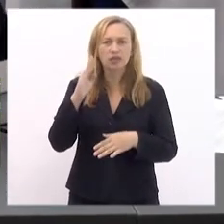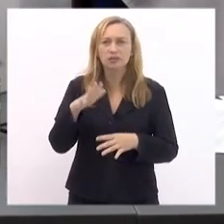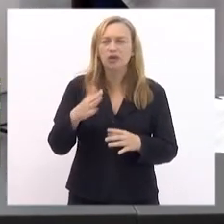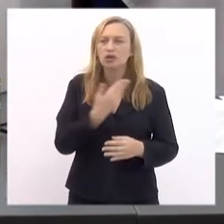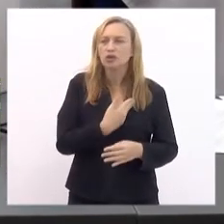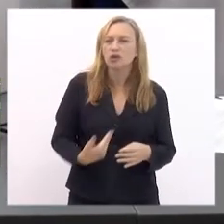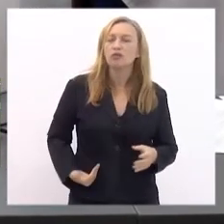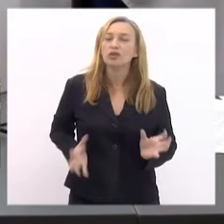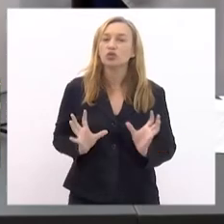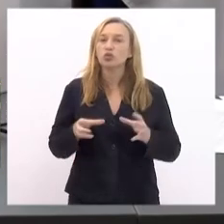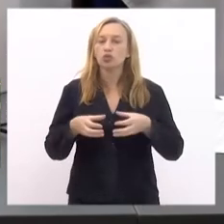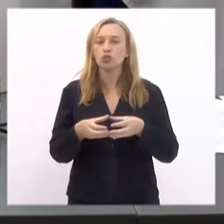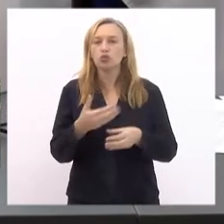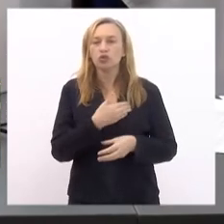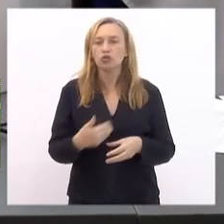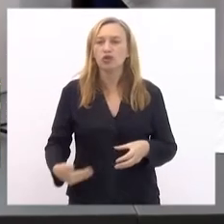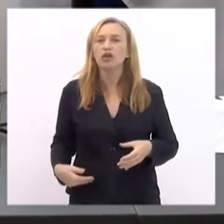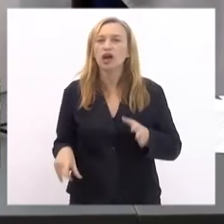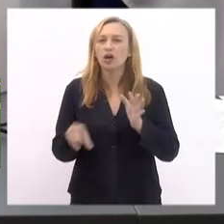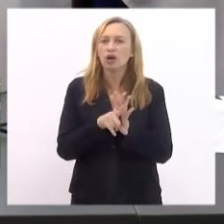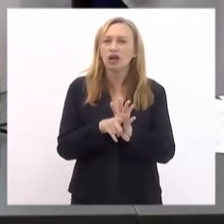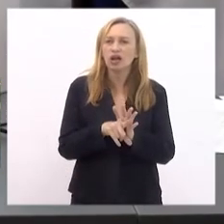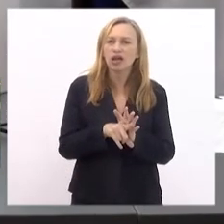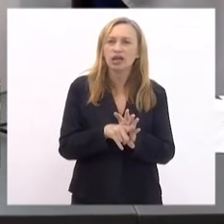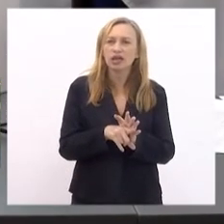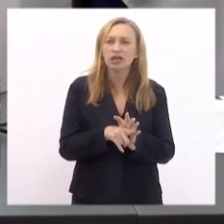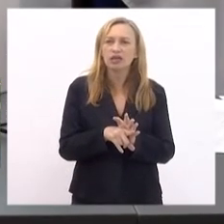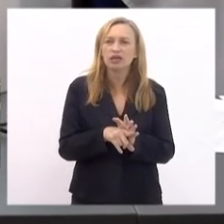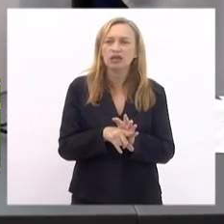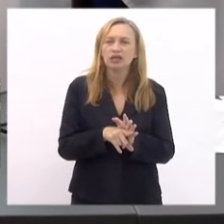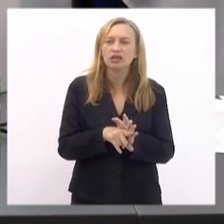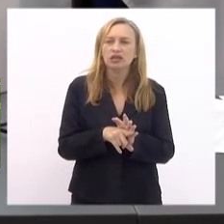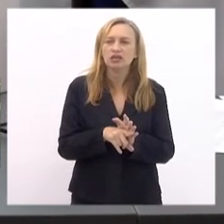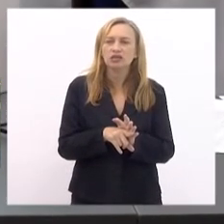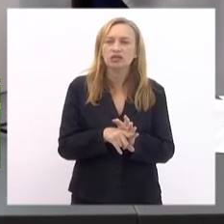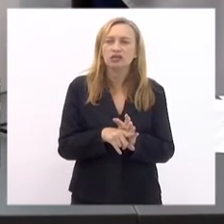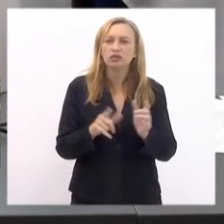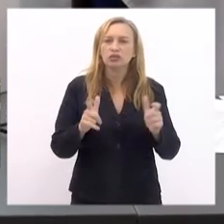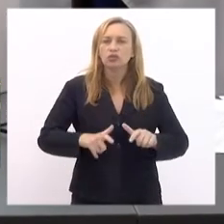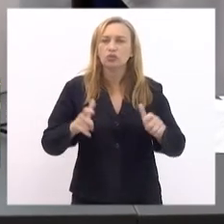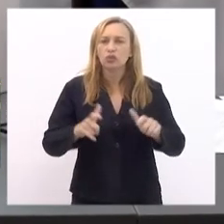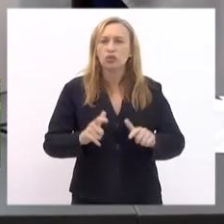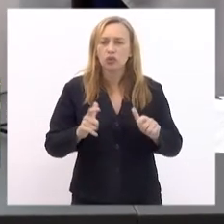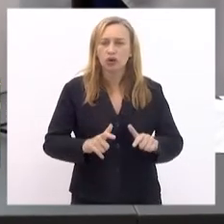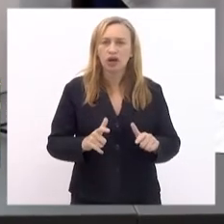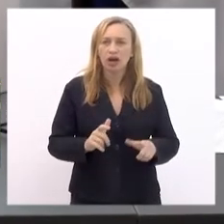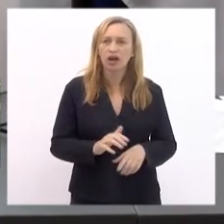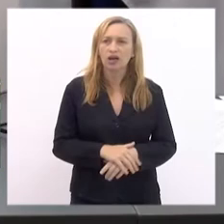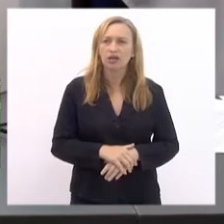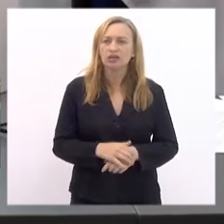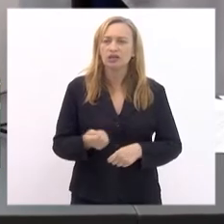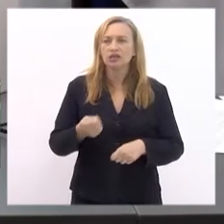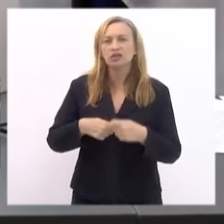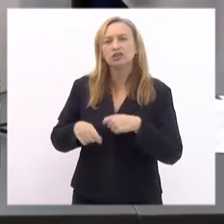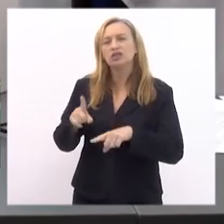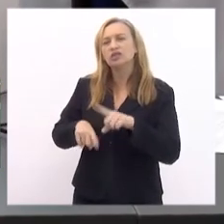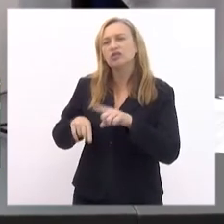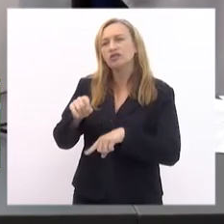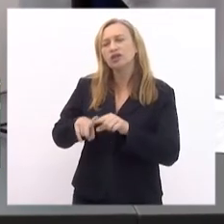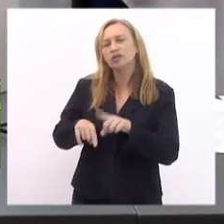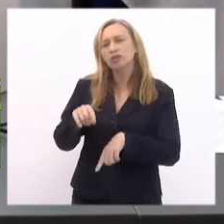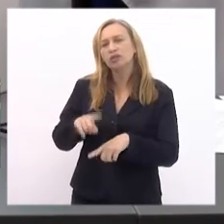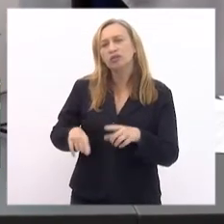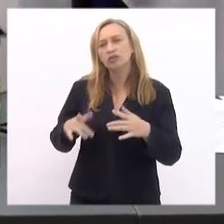do governo. É a lei que dispõe sobre a cessão de espaço físico para exposição e comercialização de produtos da